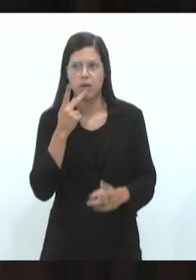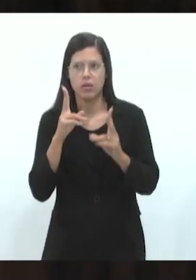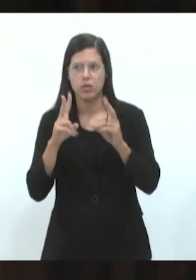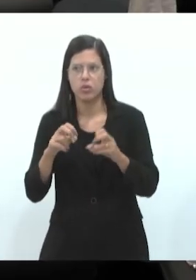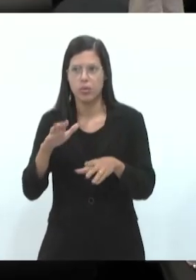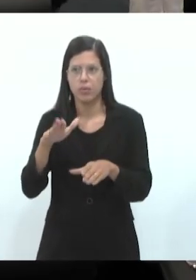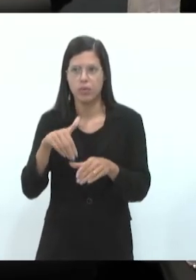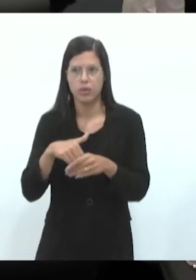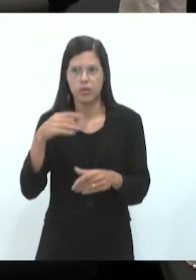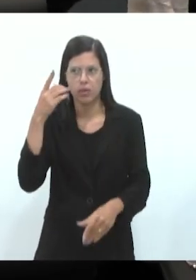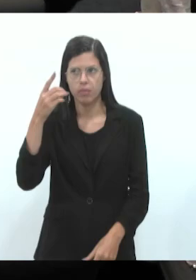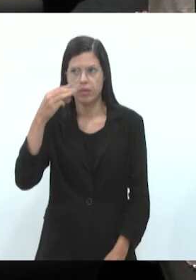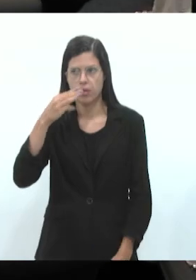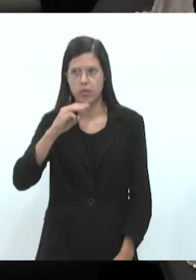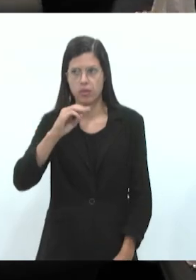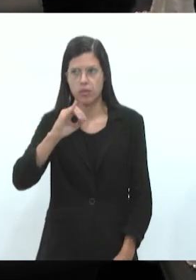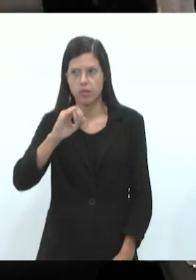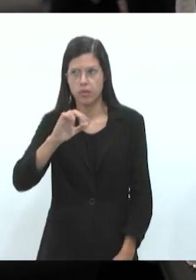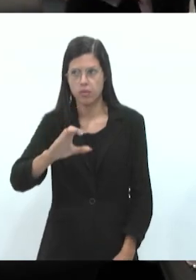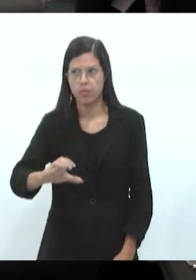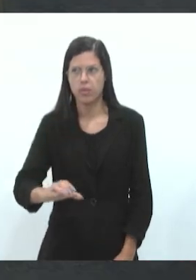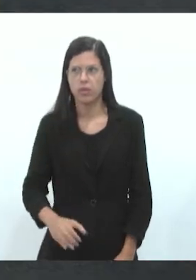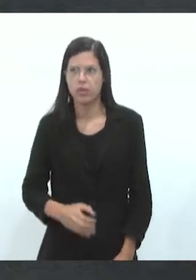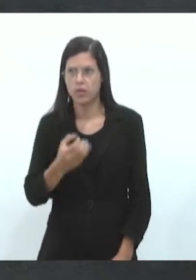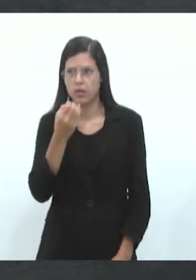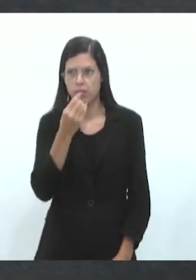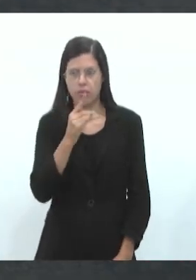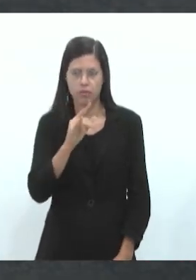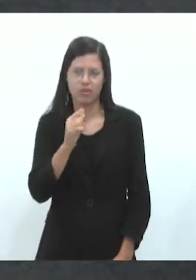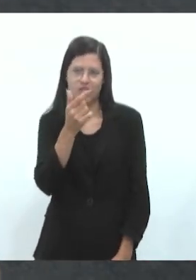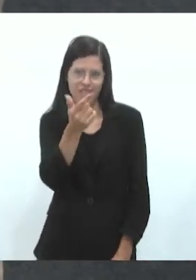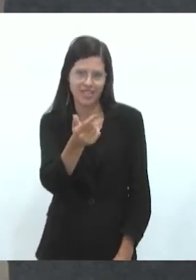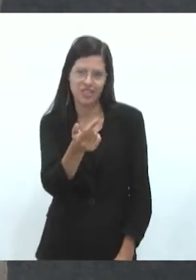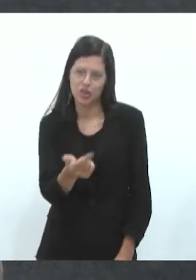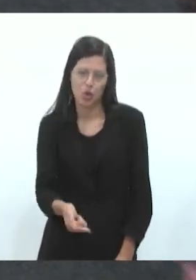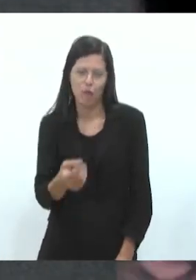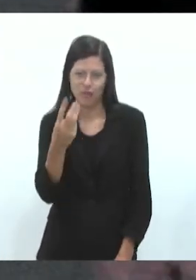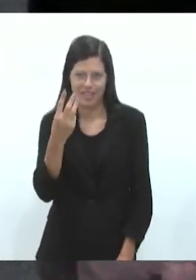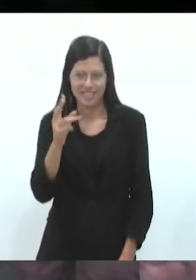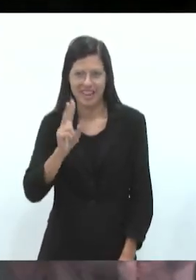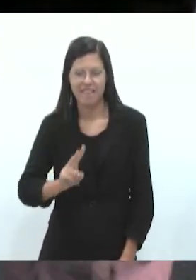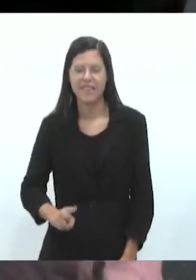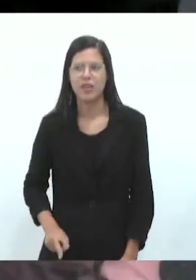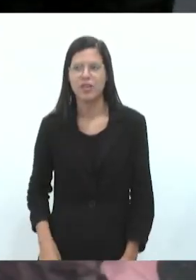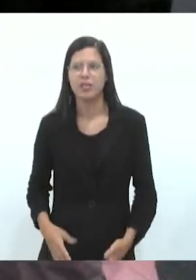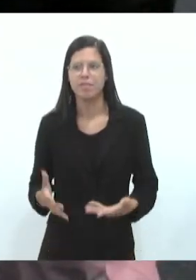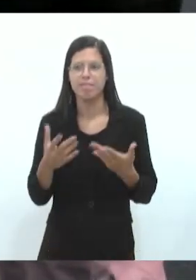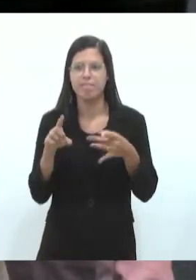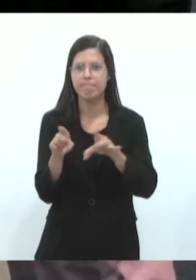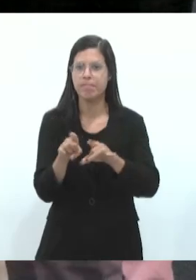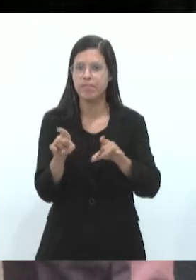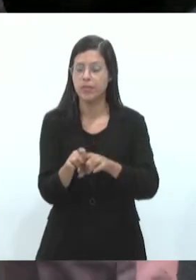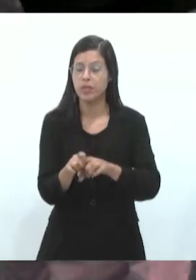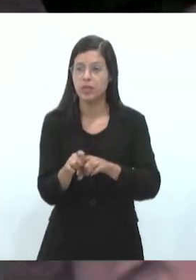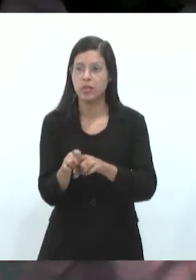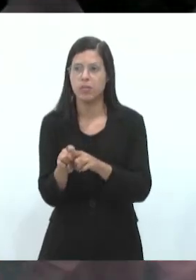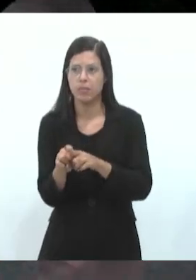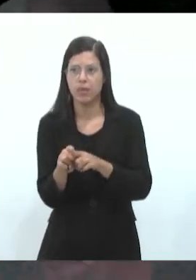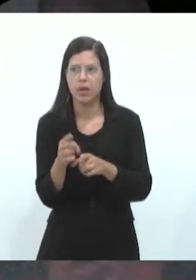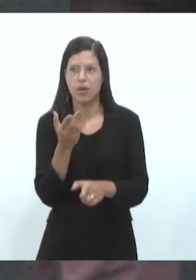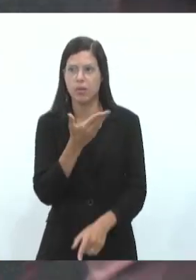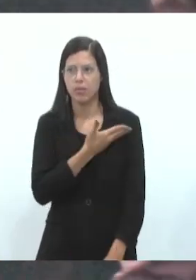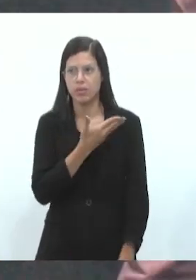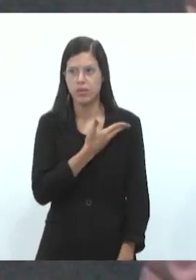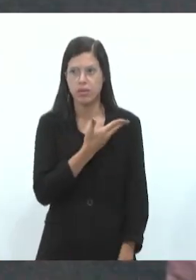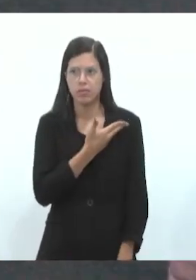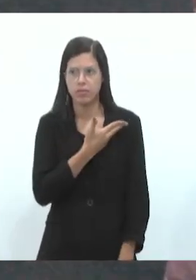Mink. Presidenta, bom dia pela terceira vez. E eu queria também, como meus colegas e minhas